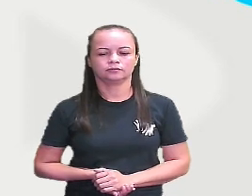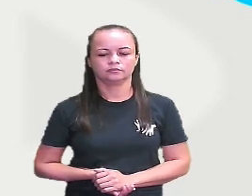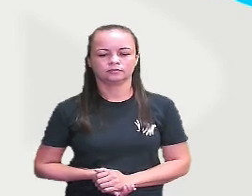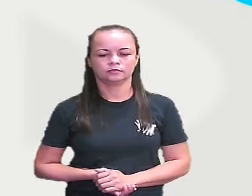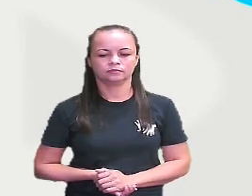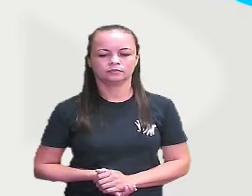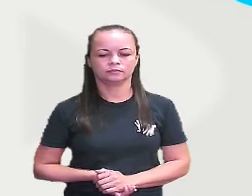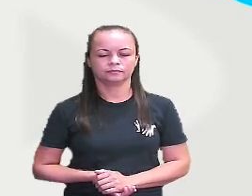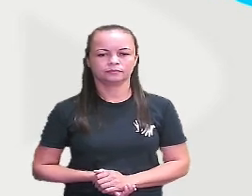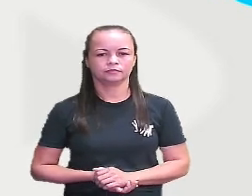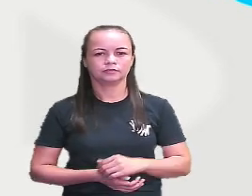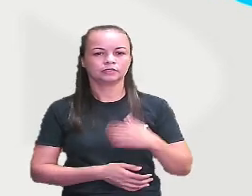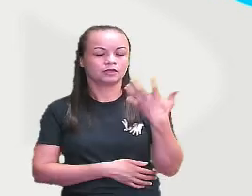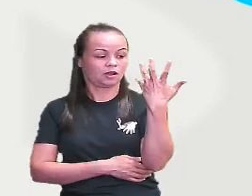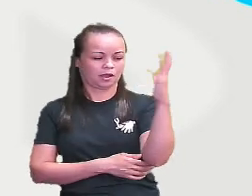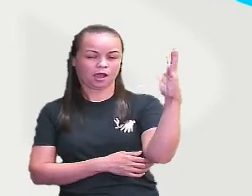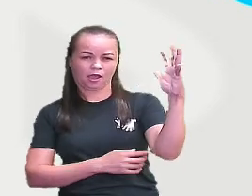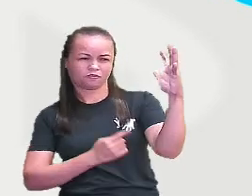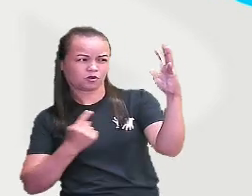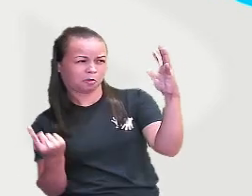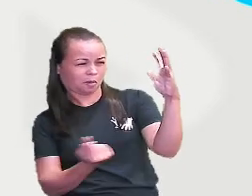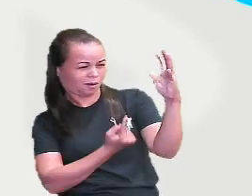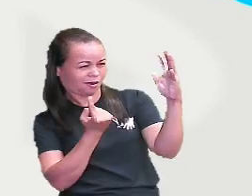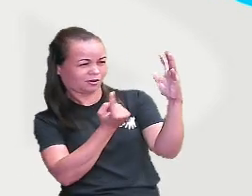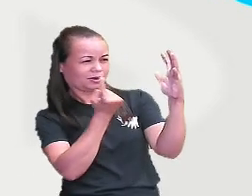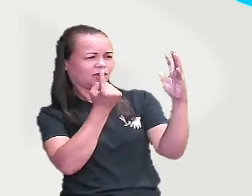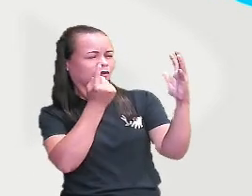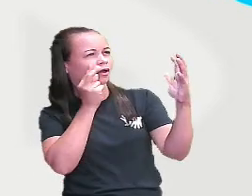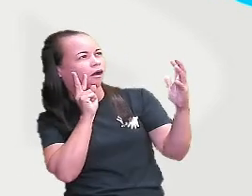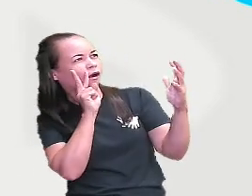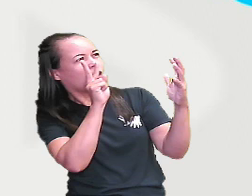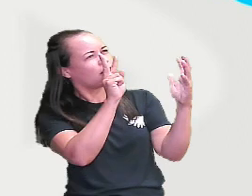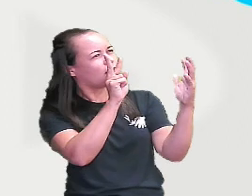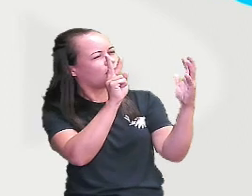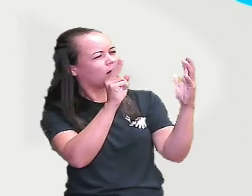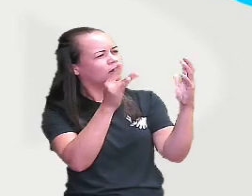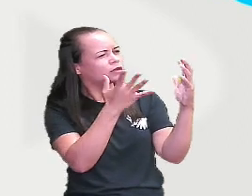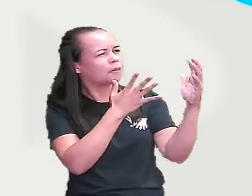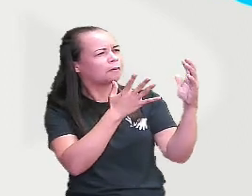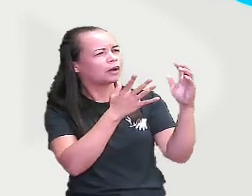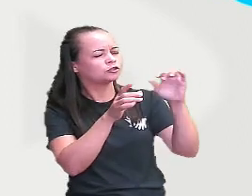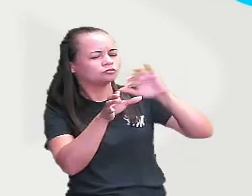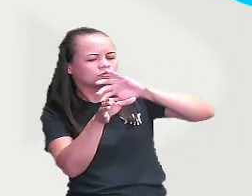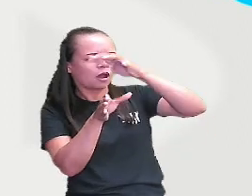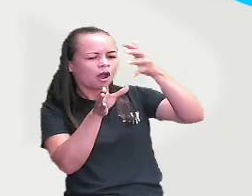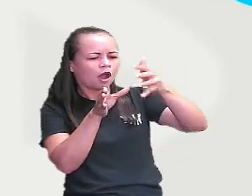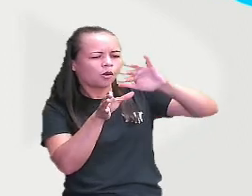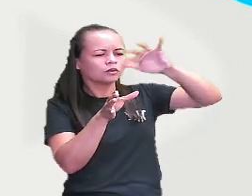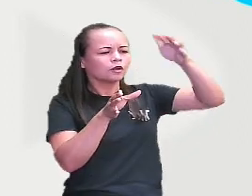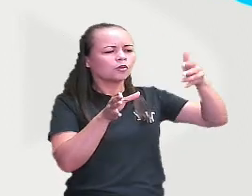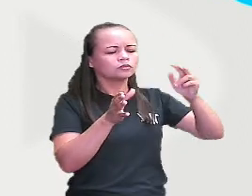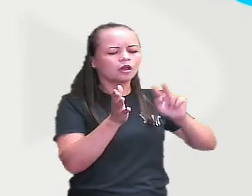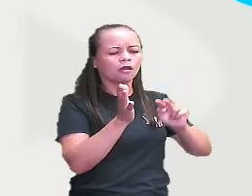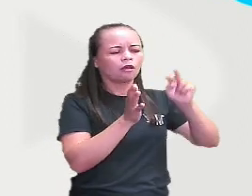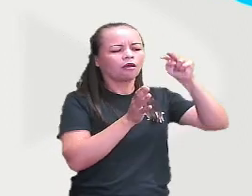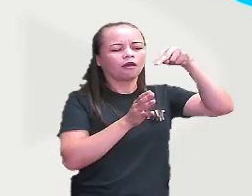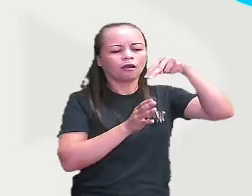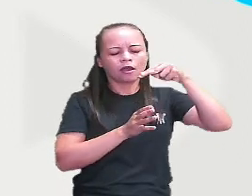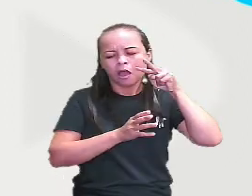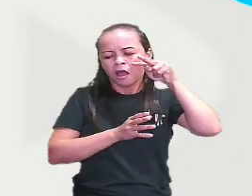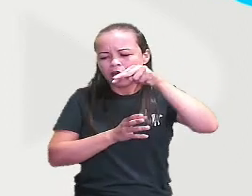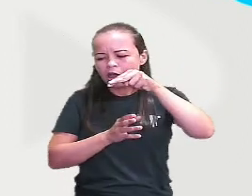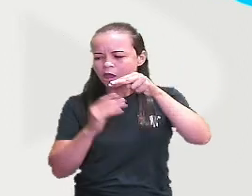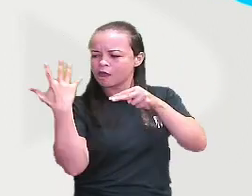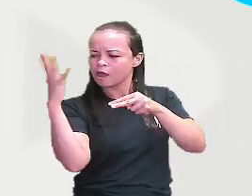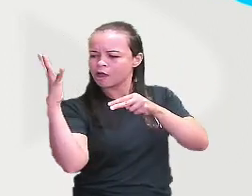Uma árvore é tão grande se a gente olha lá para cima, mas do alto da montanha ela parece pequeninha.